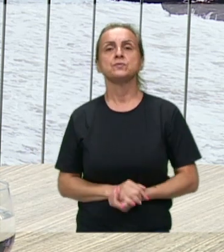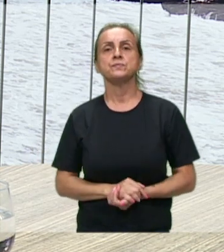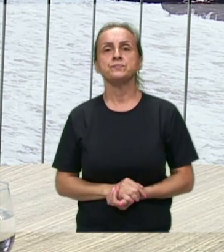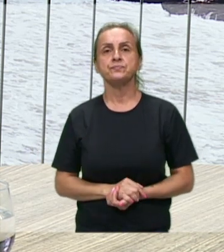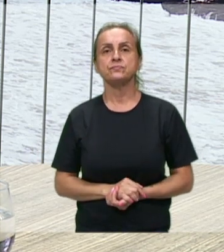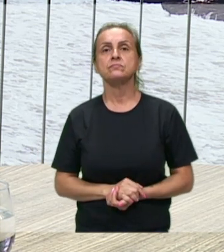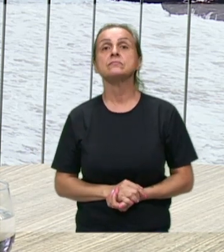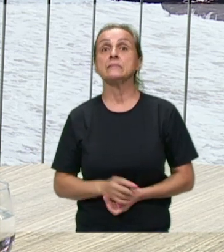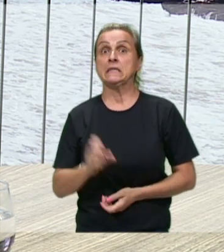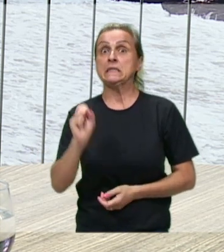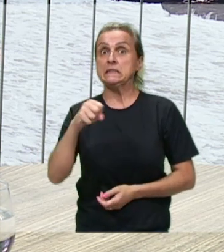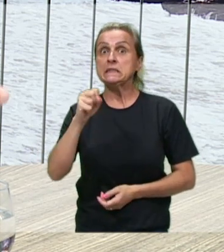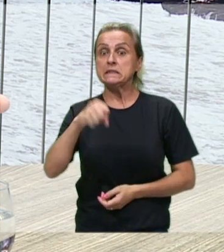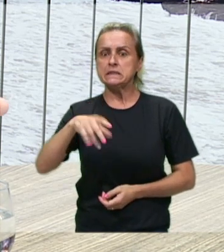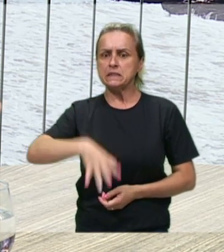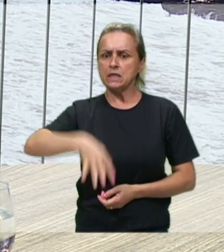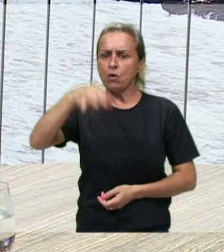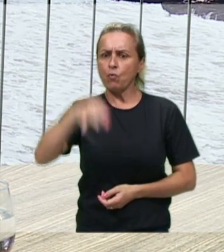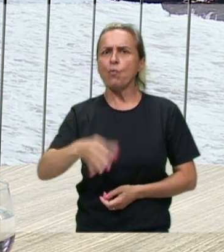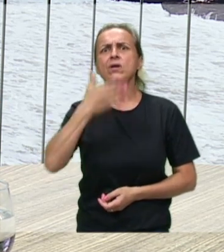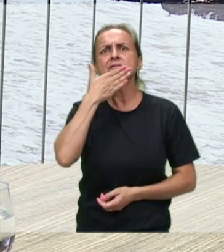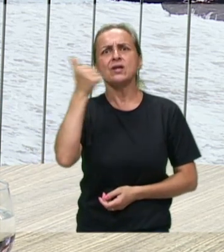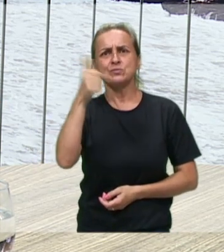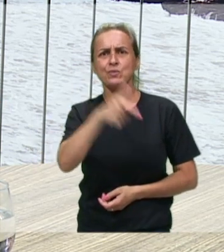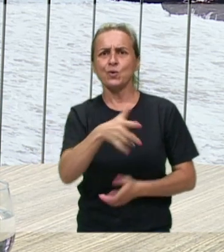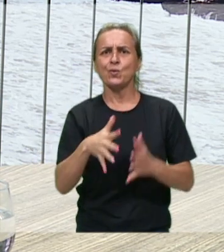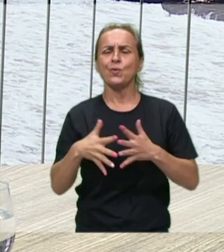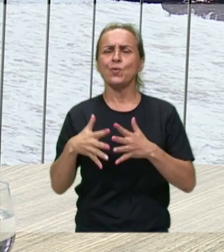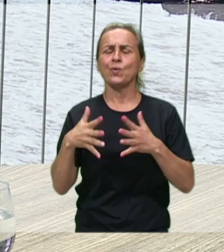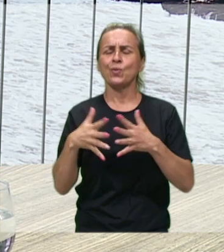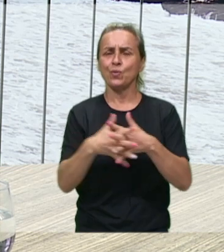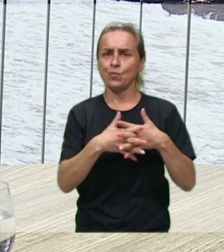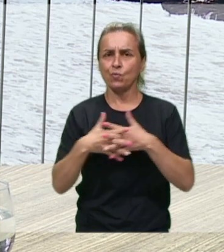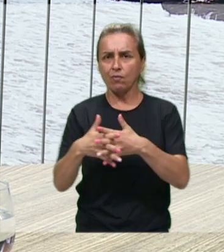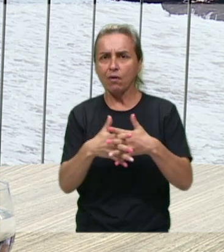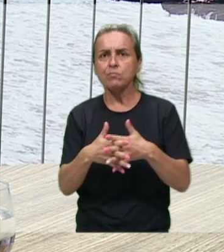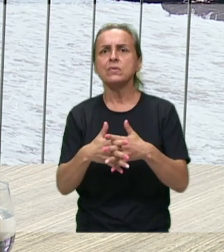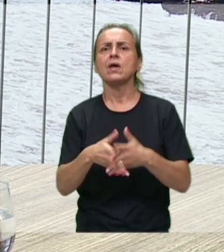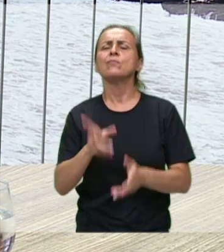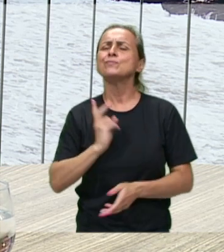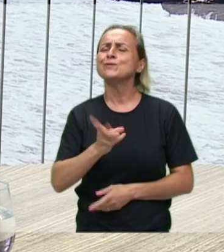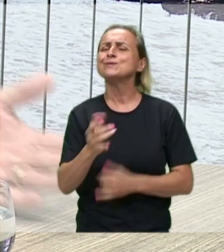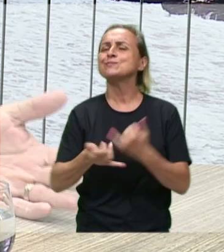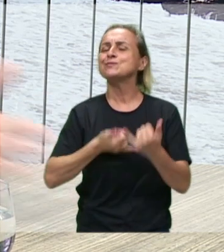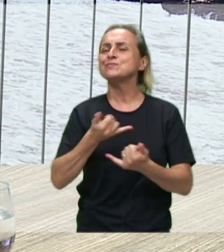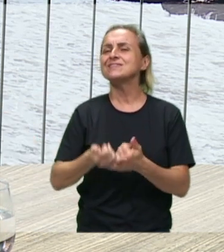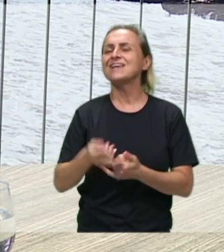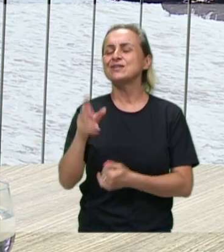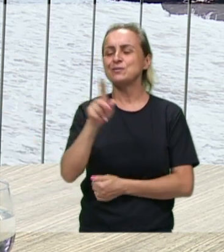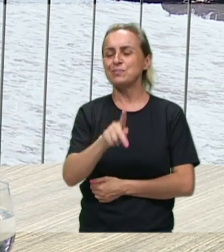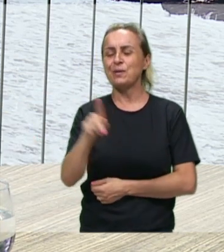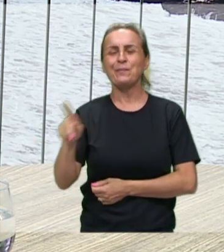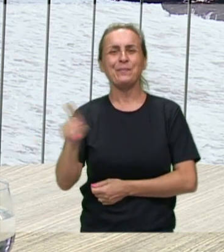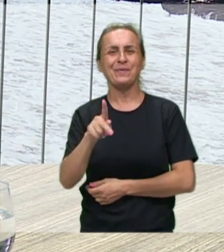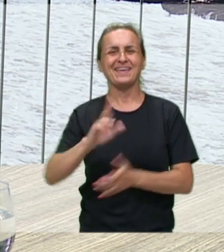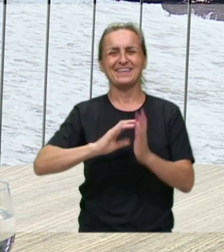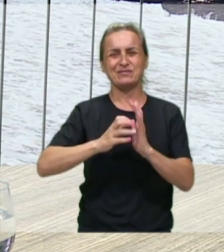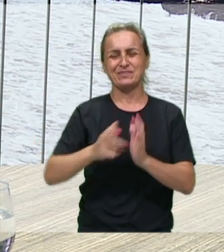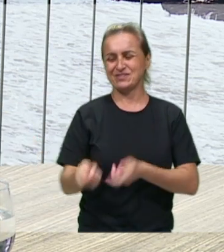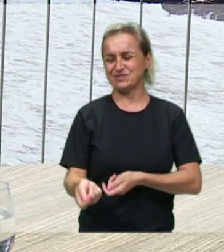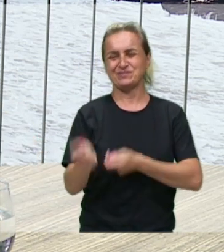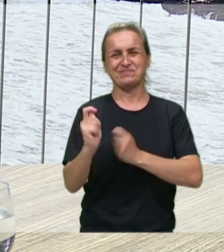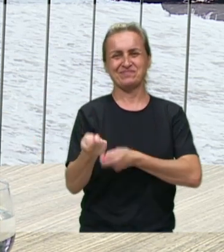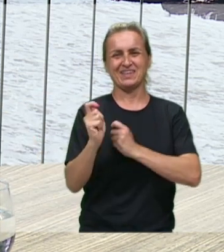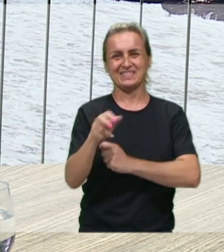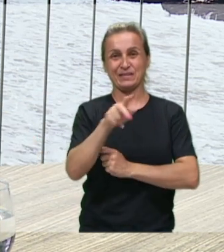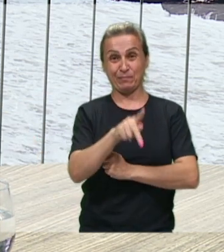eu tinha afiliado a um partido, Itajaí, né? Mas eu sempre brinquei que eu sou PP, Partido da Pesca, né? Eu sempre falei assim. Mas